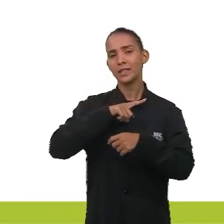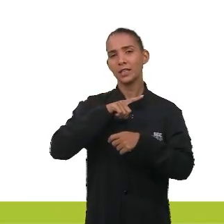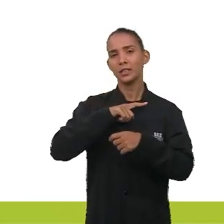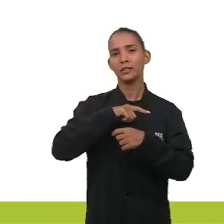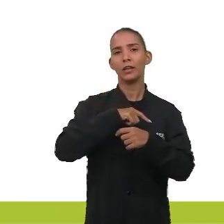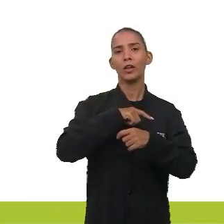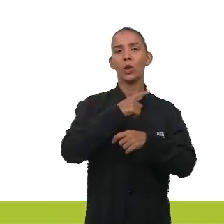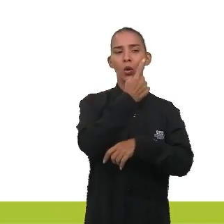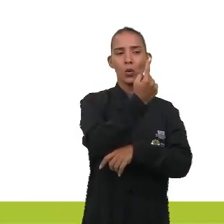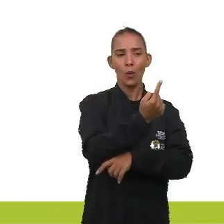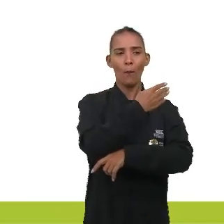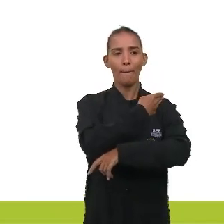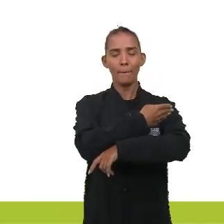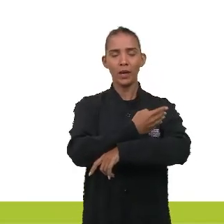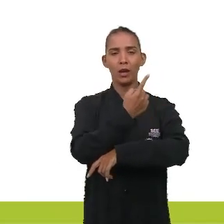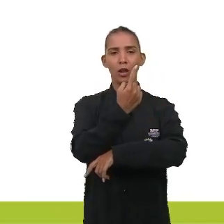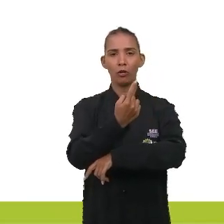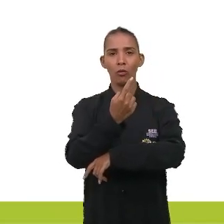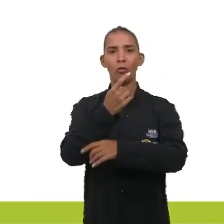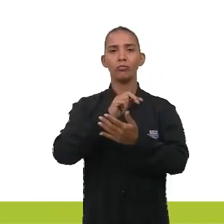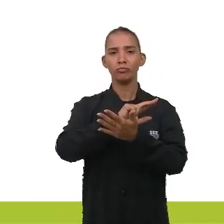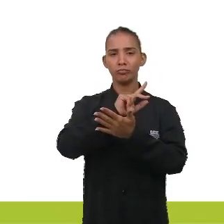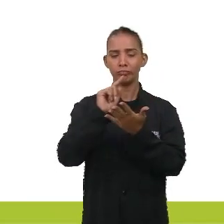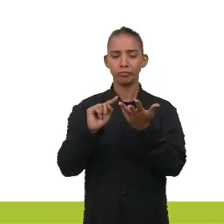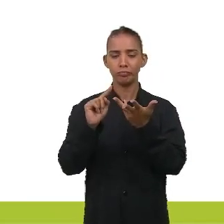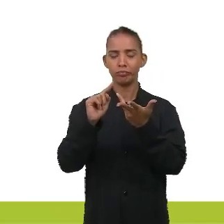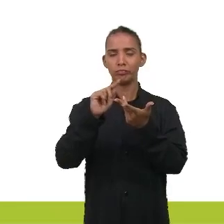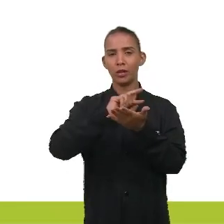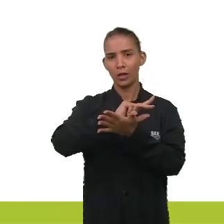branca, amarelo, laranja e verde. De modo que